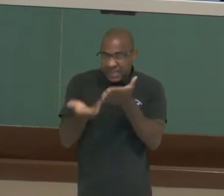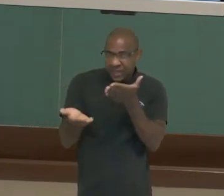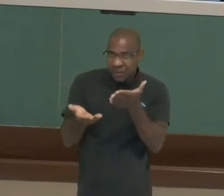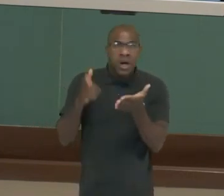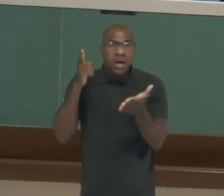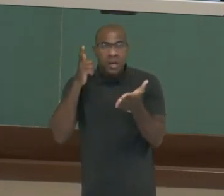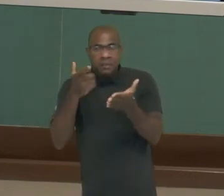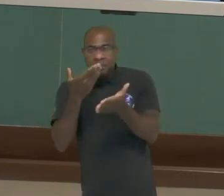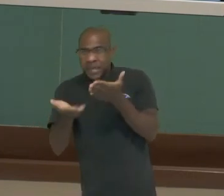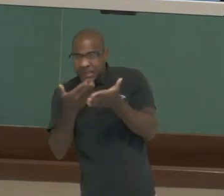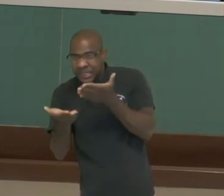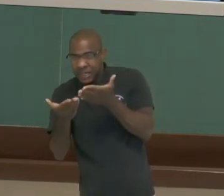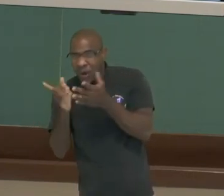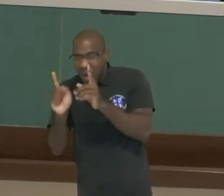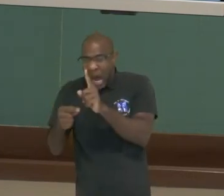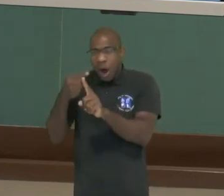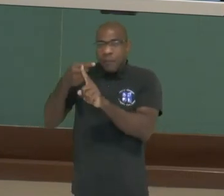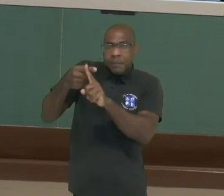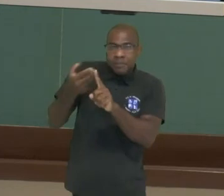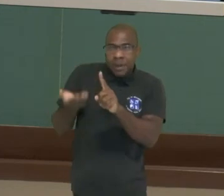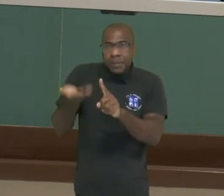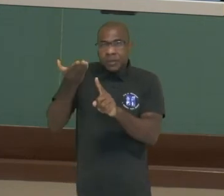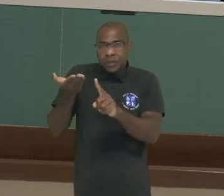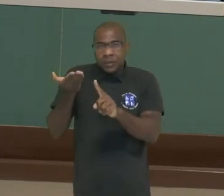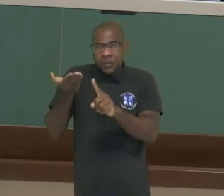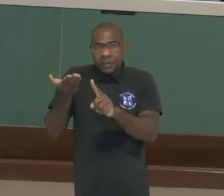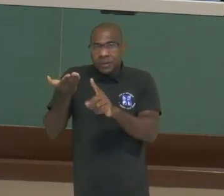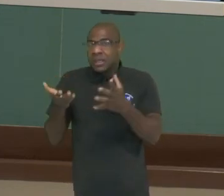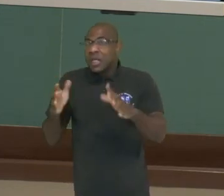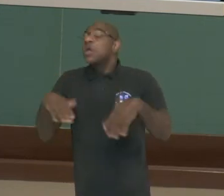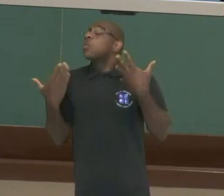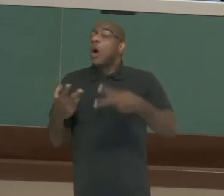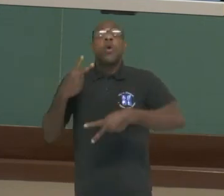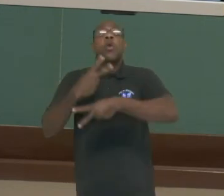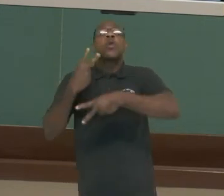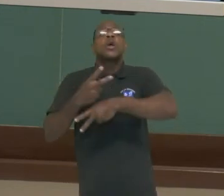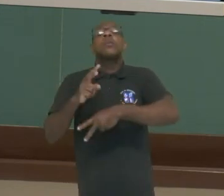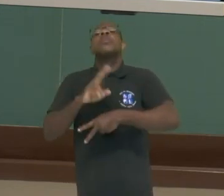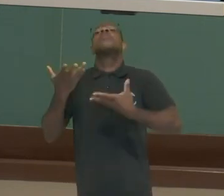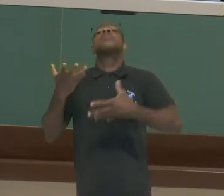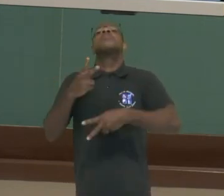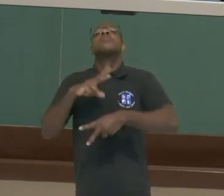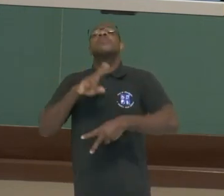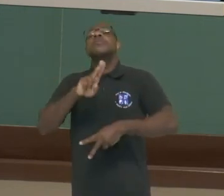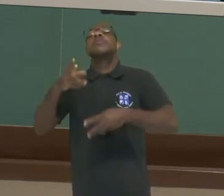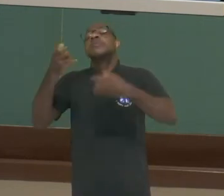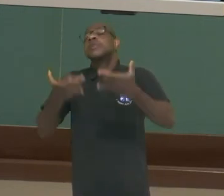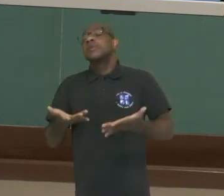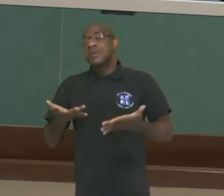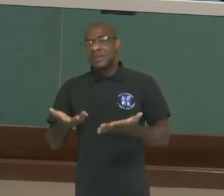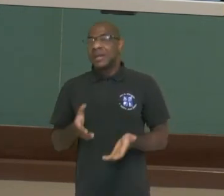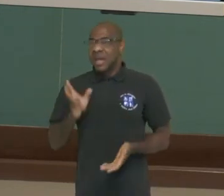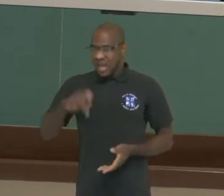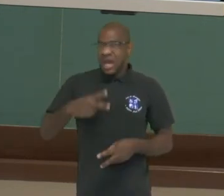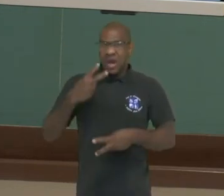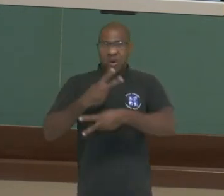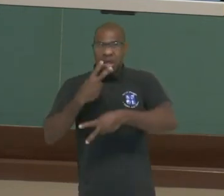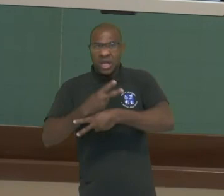cromossomo, se aumentou o cromossomo e de qual cromossomos nós estamos falando. Se nós estamos falando dos